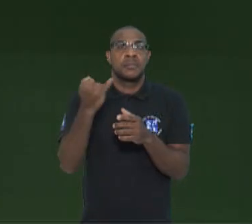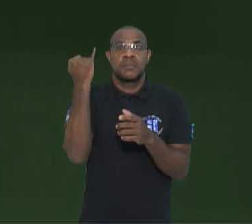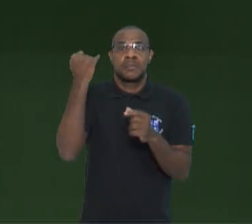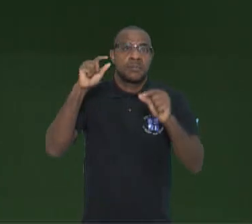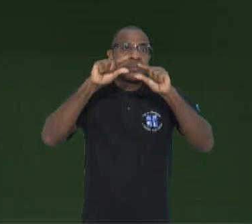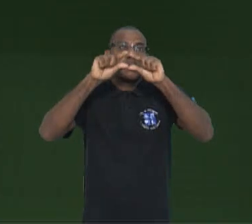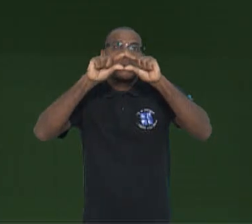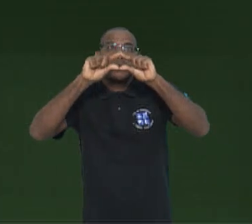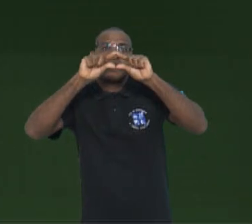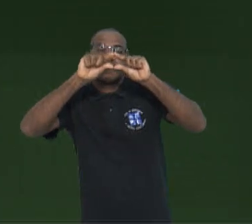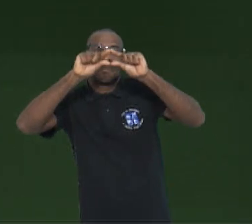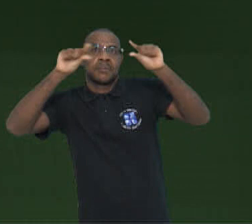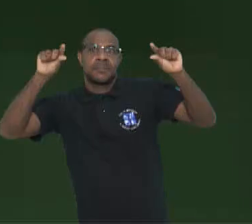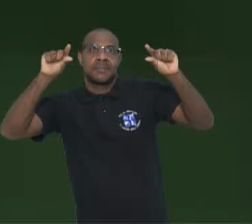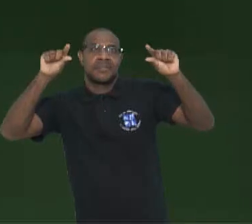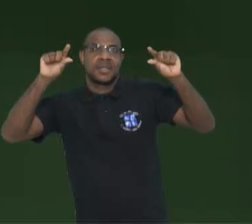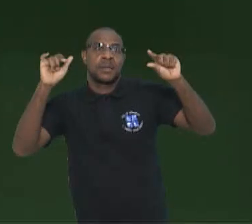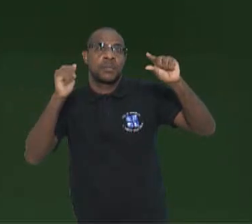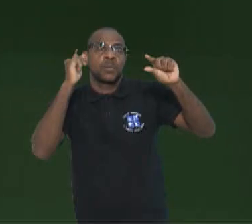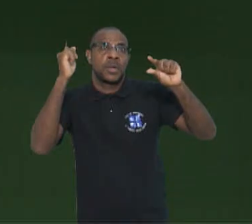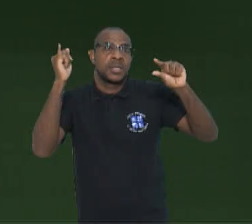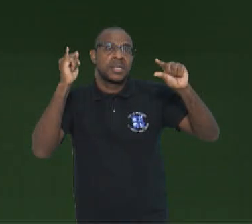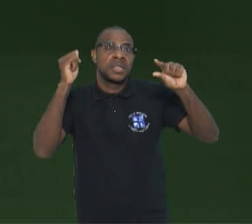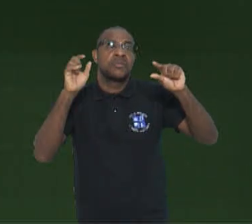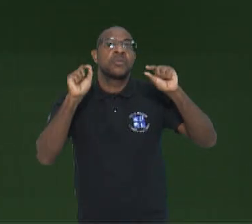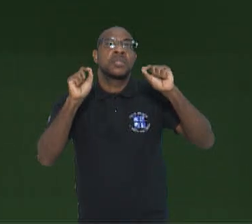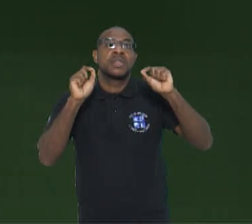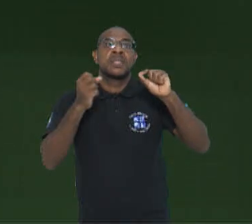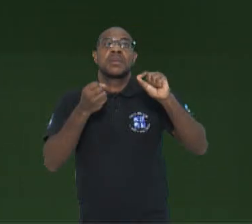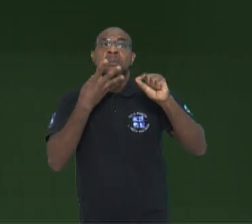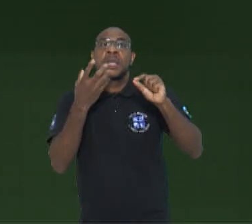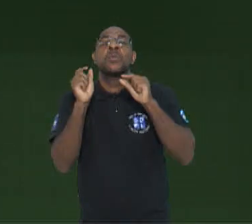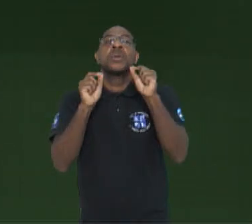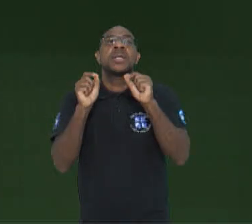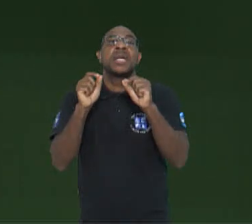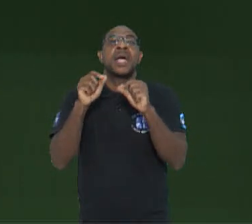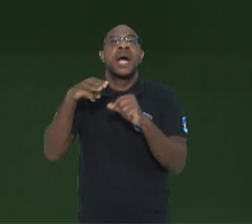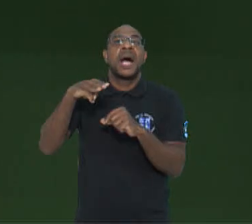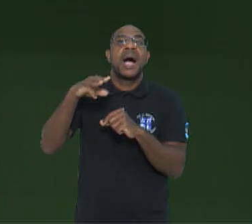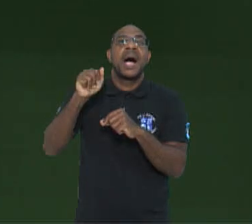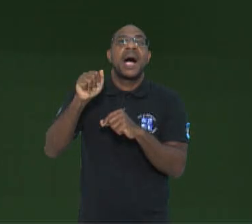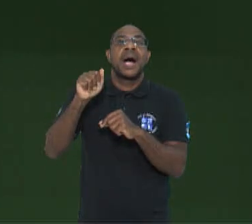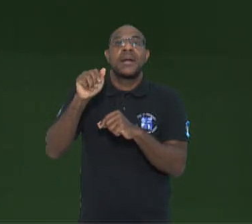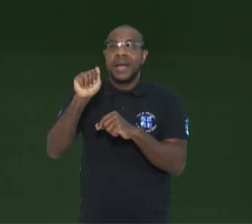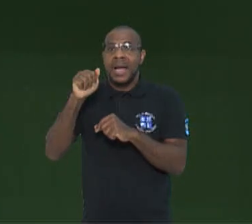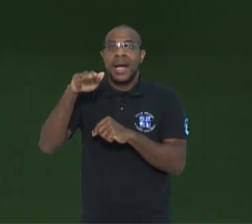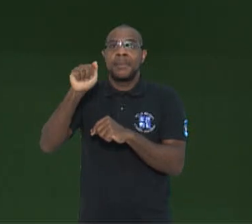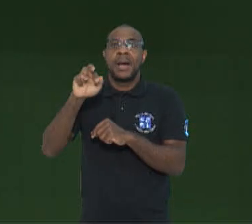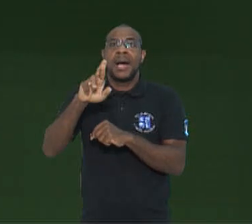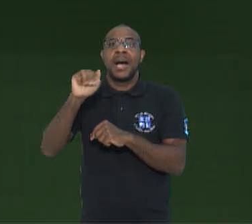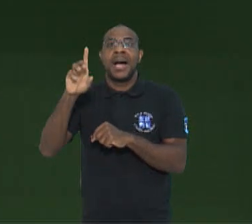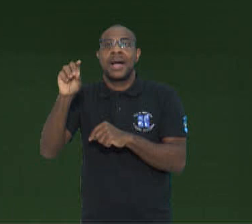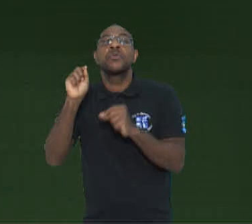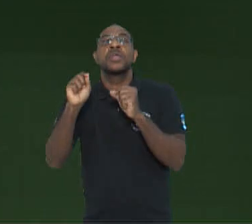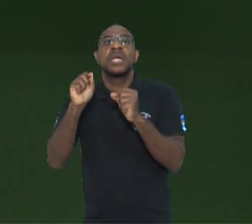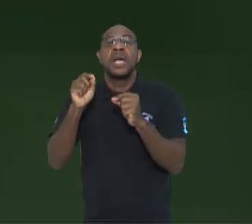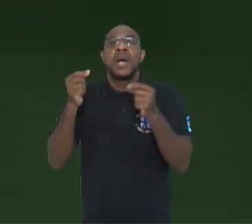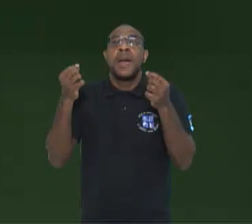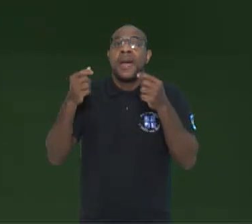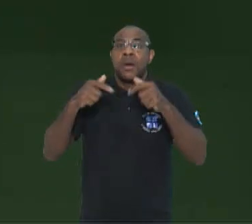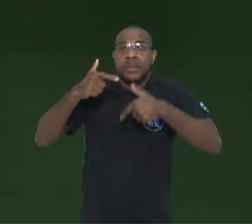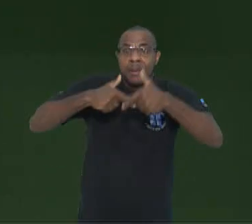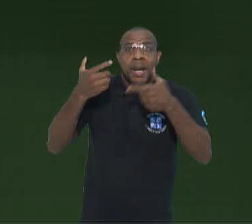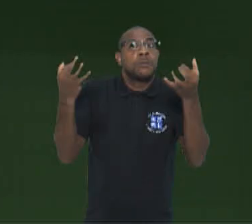de contratos bem amarrados, está ok, vocês estão conseguindo identificar aí, parágrafo por parágrafo, quais são as